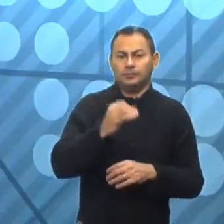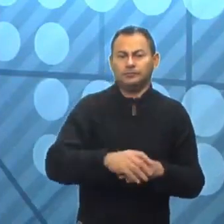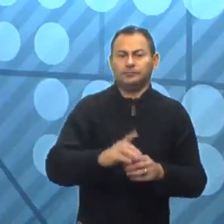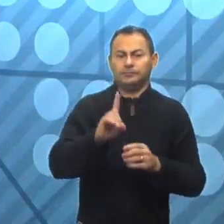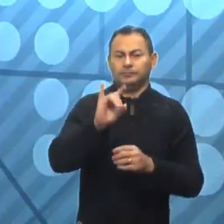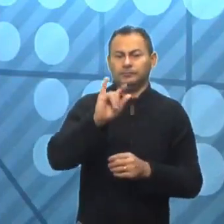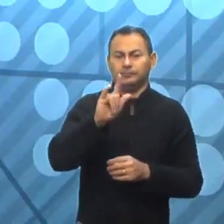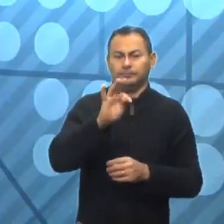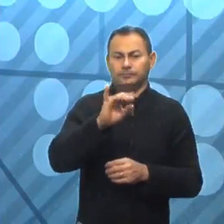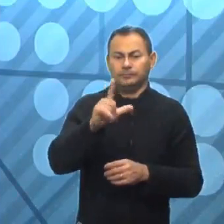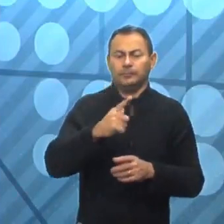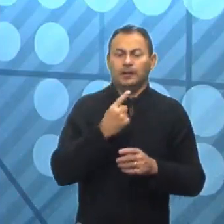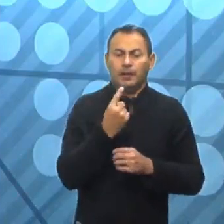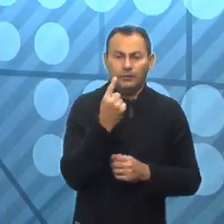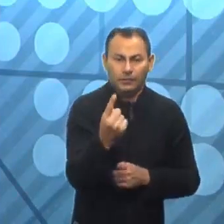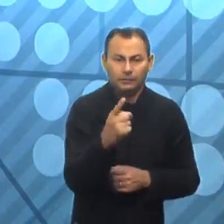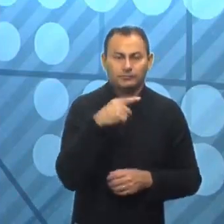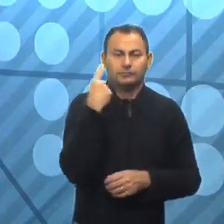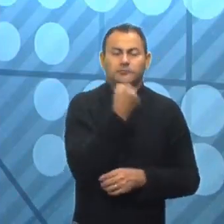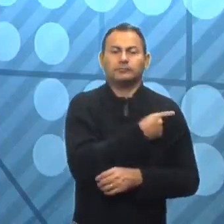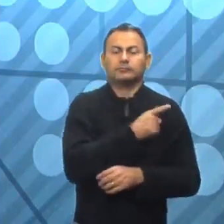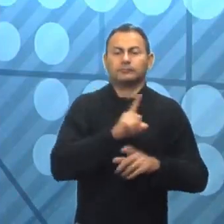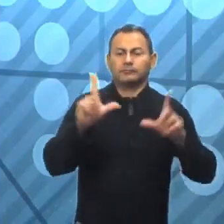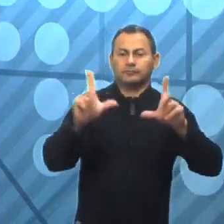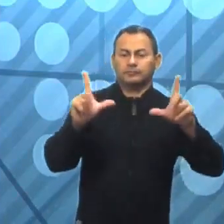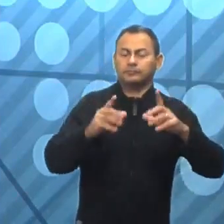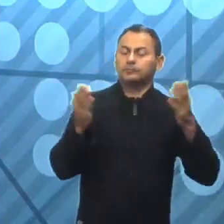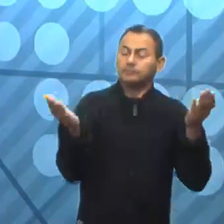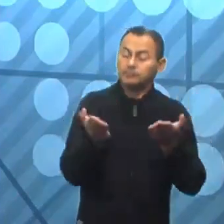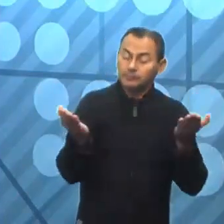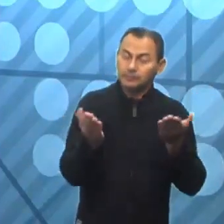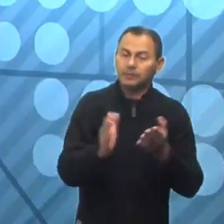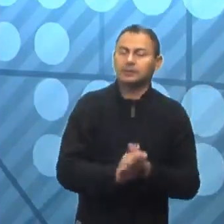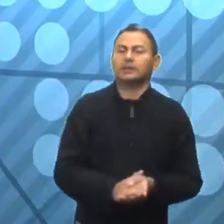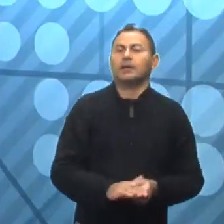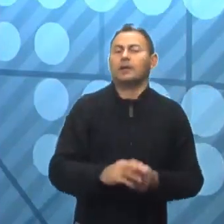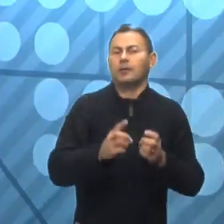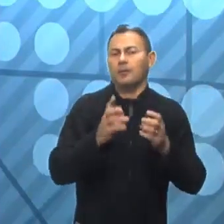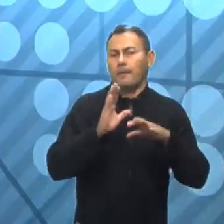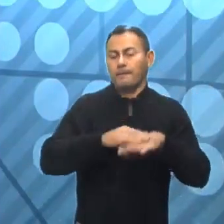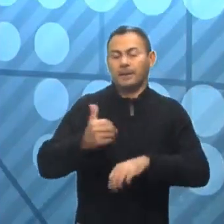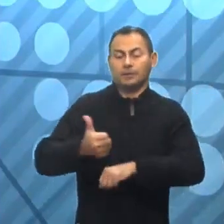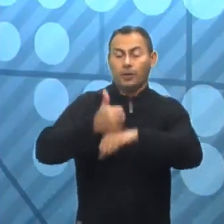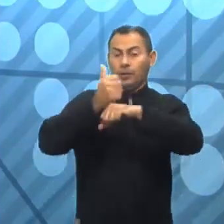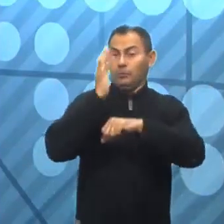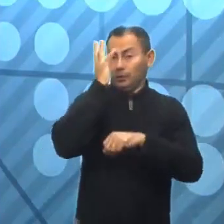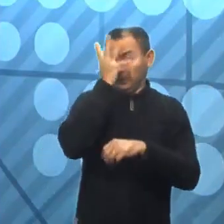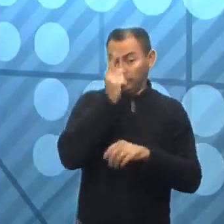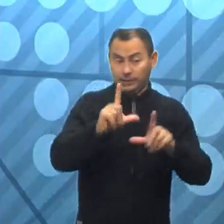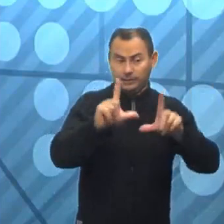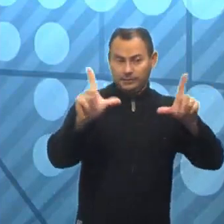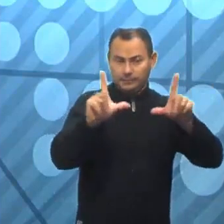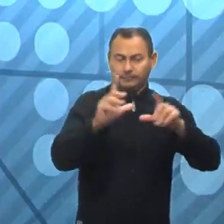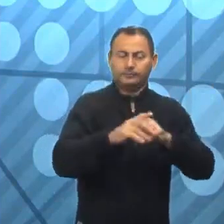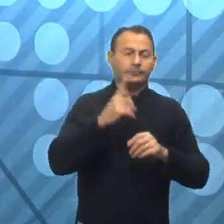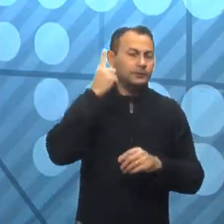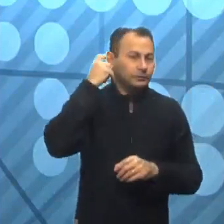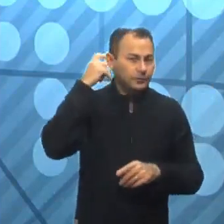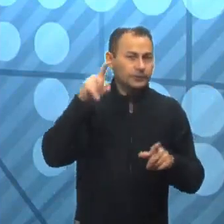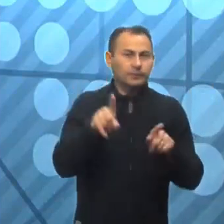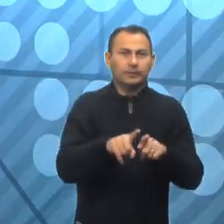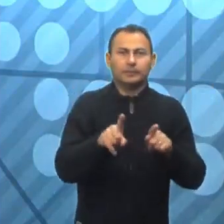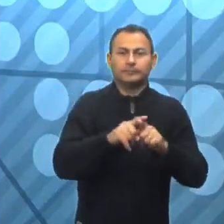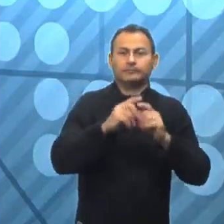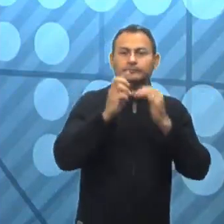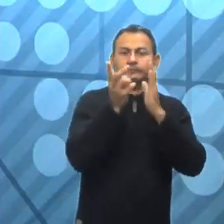você consegue ter esse grande avanço para a nossa TV, que hoje em dia é com muito mais qualidade de áudio e